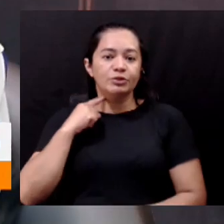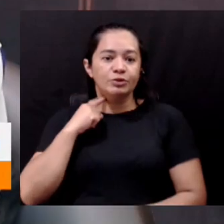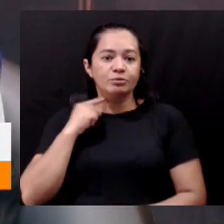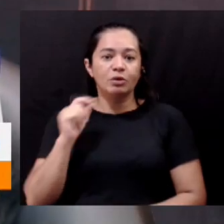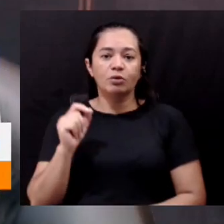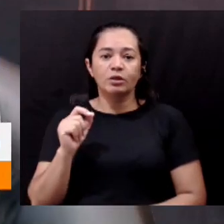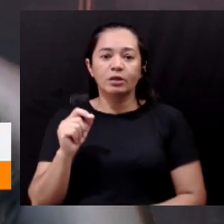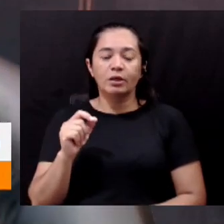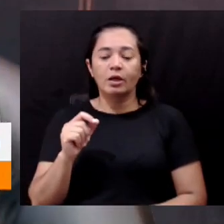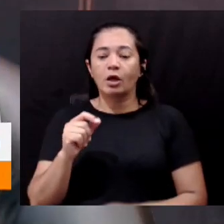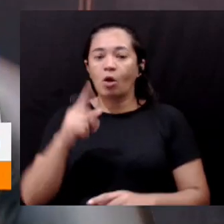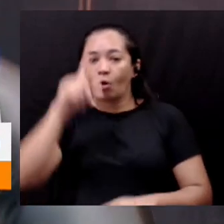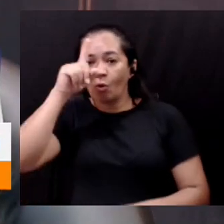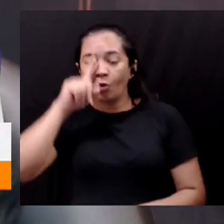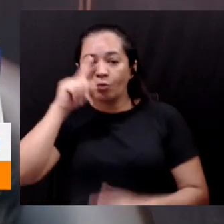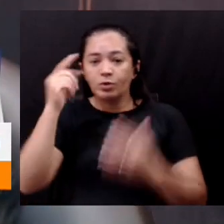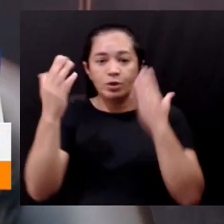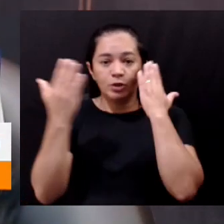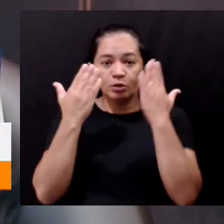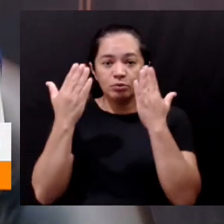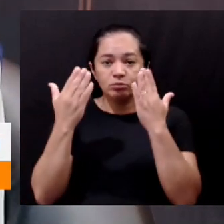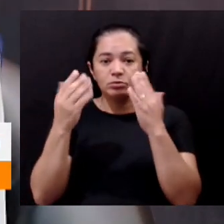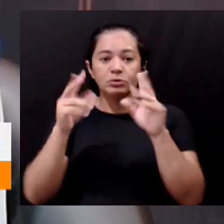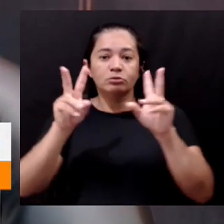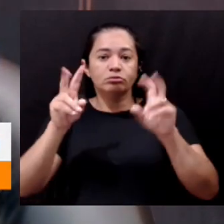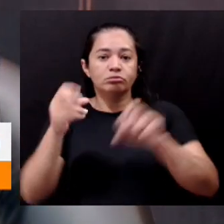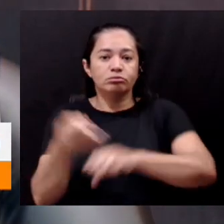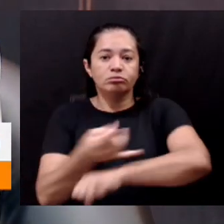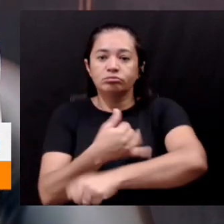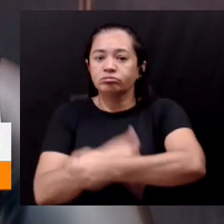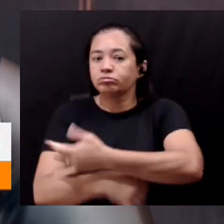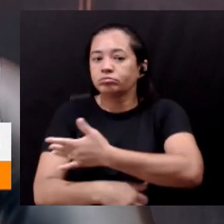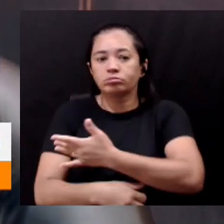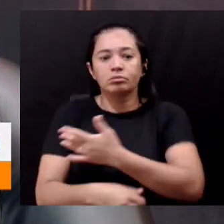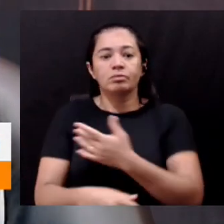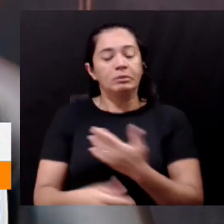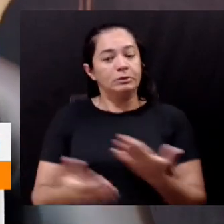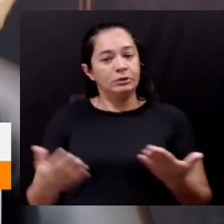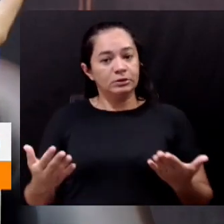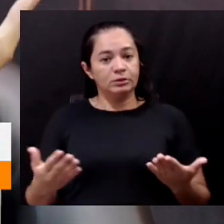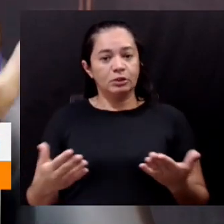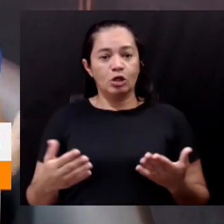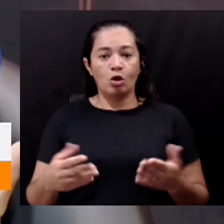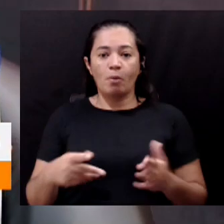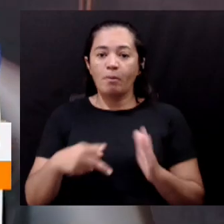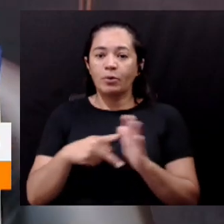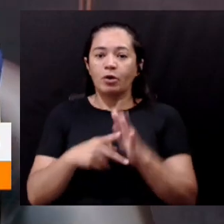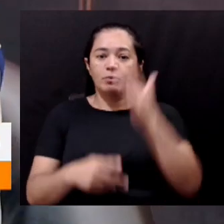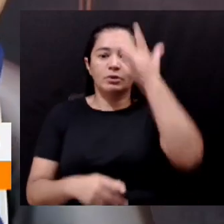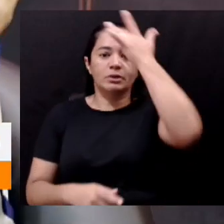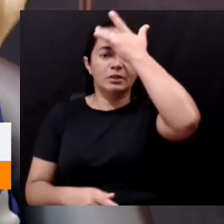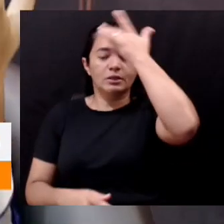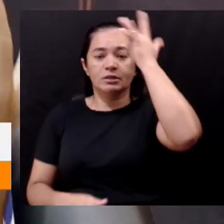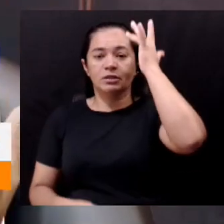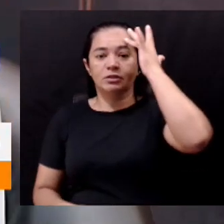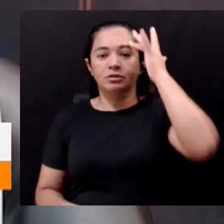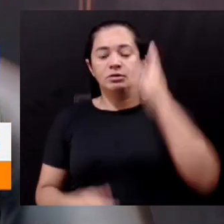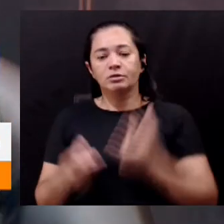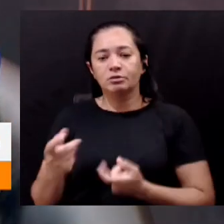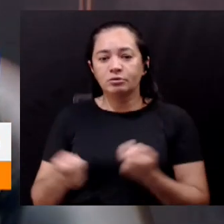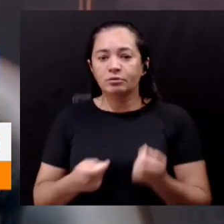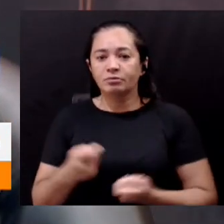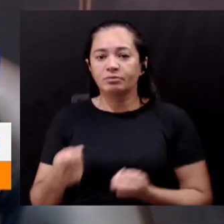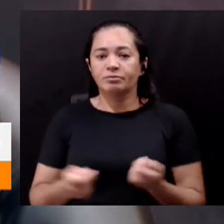são os aspectos emocionais, né, os aspectos aí da saúde mental, da gestão,